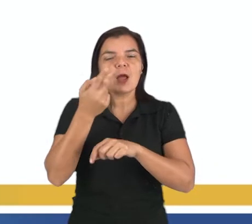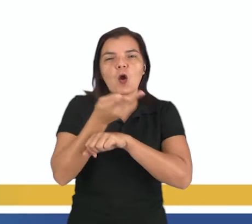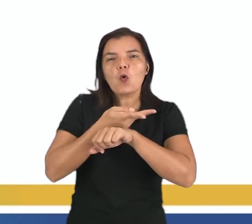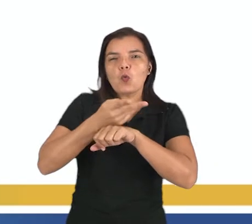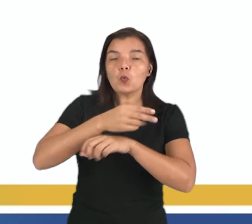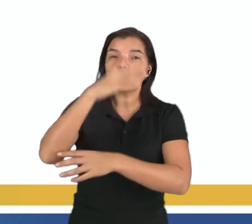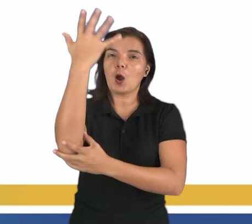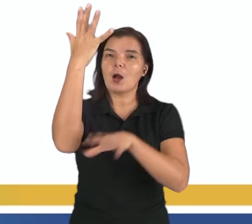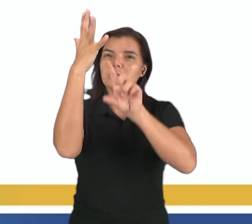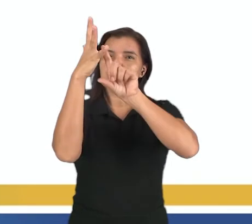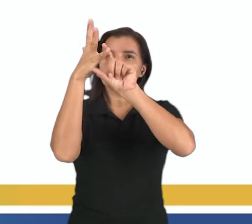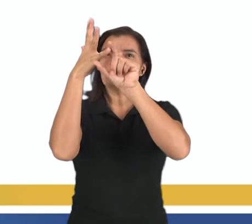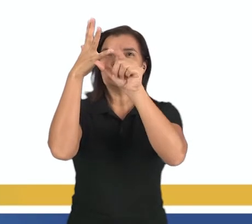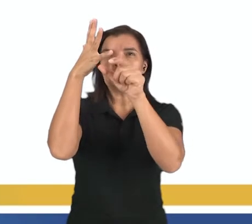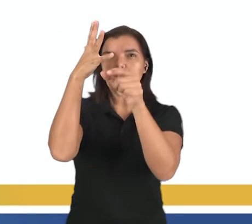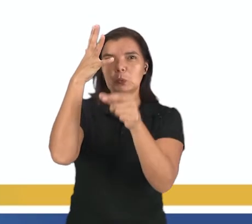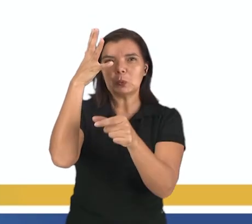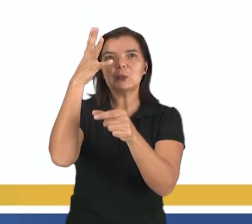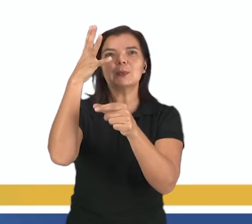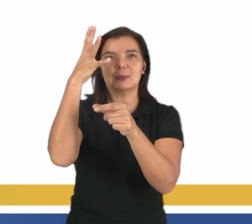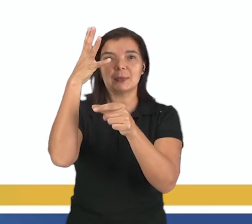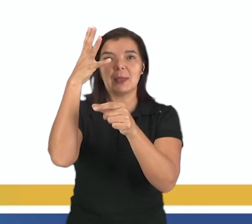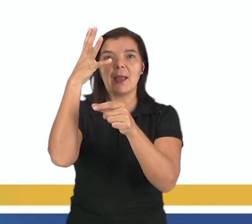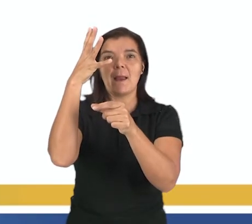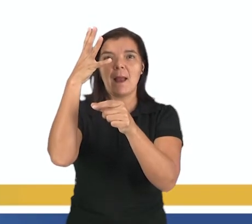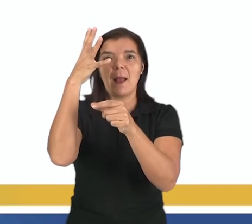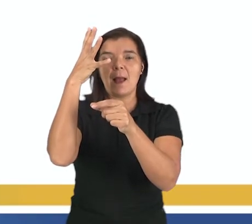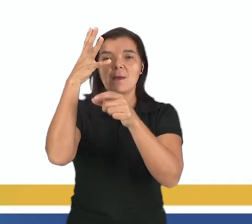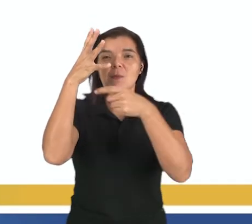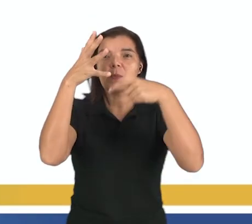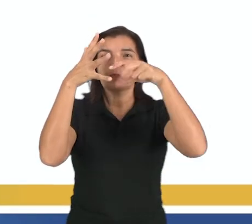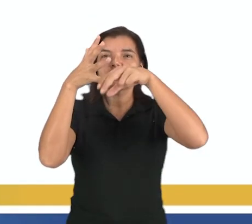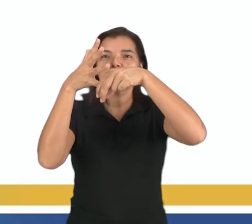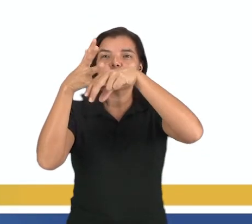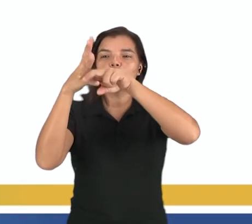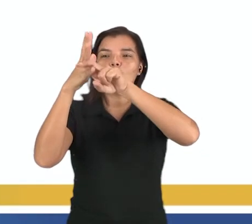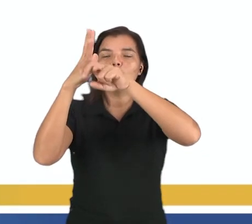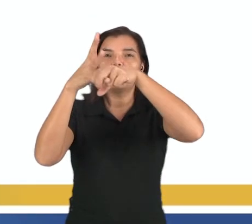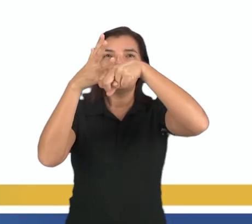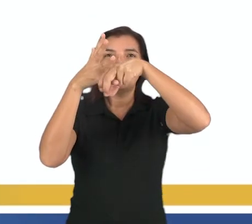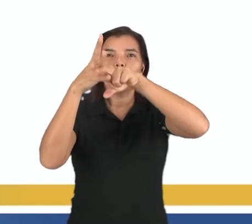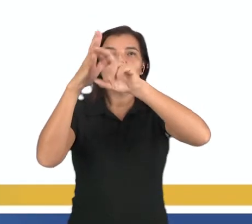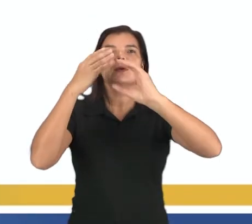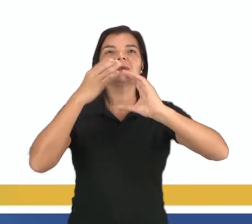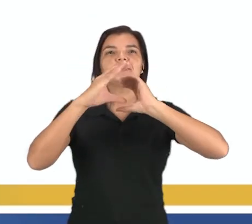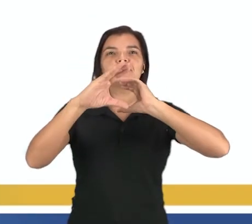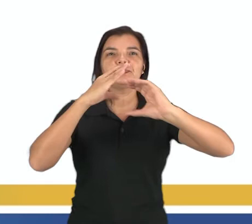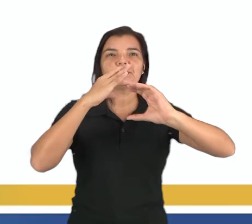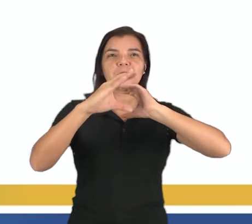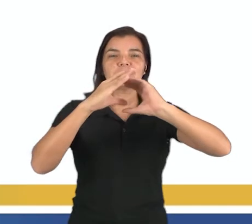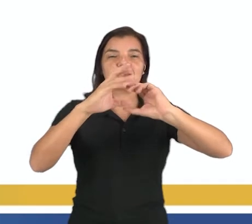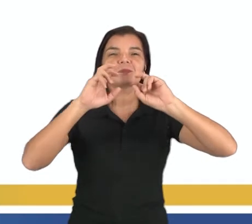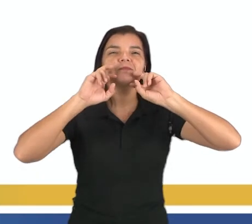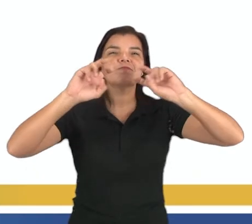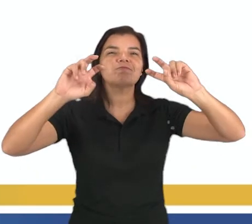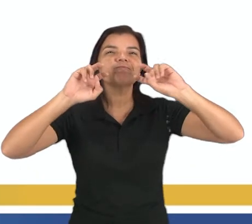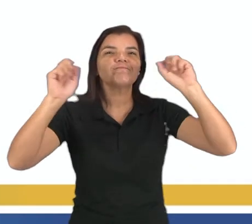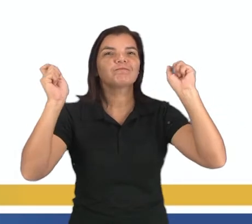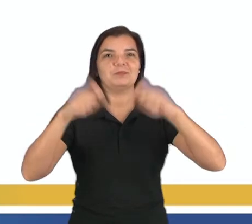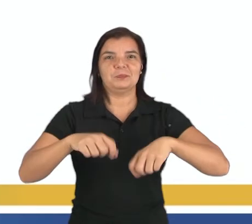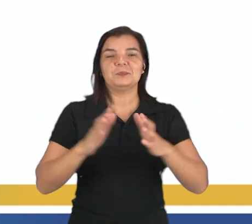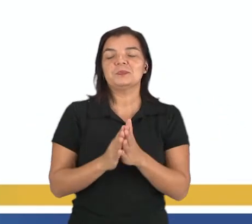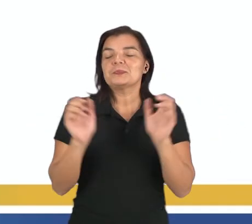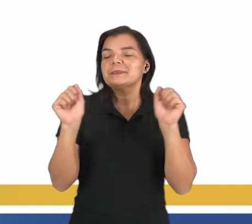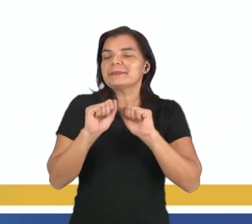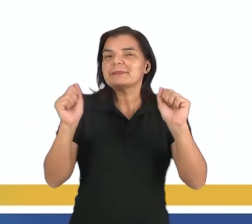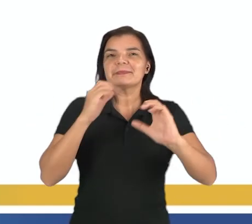procurava um galho de alguma árvore caída e passava a tarde me balançando e cantando o mais alto que eu podia.